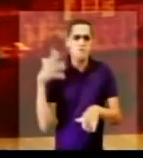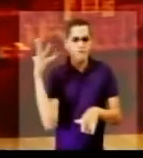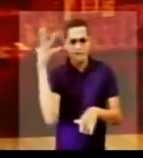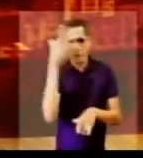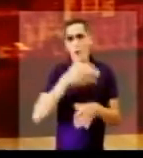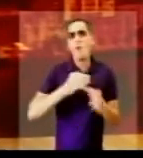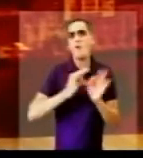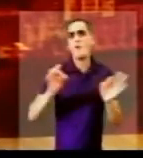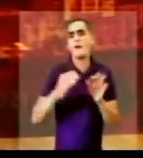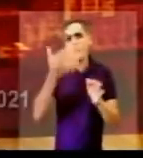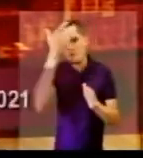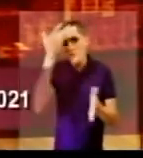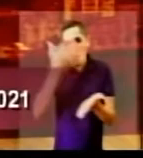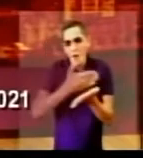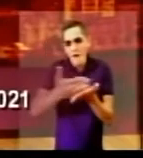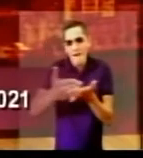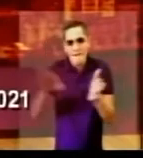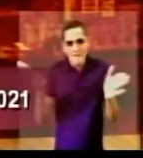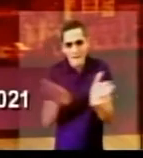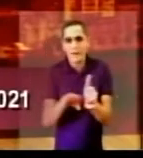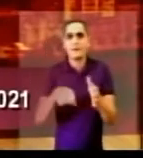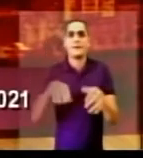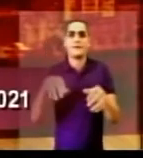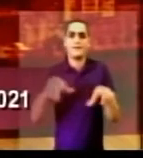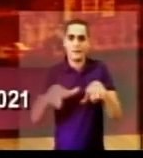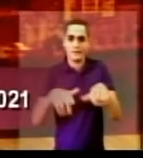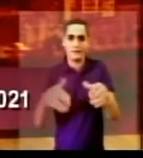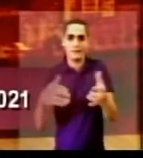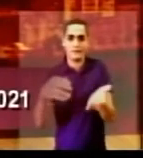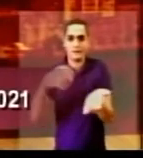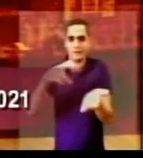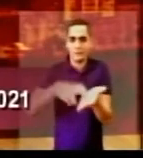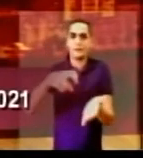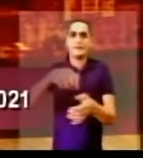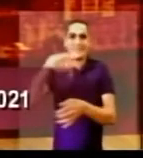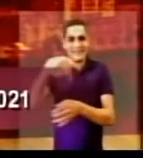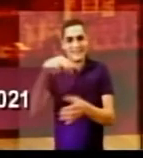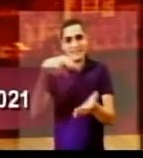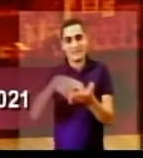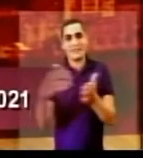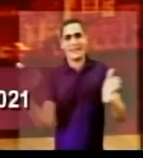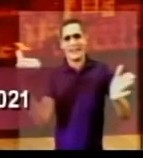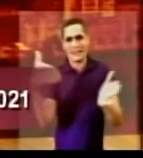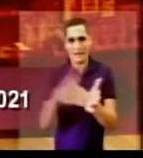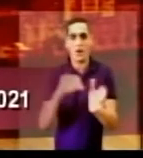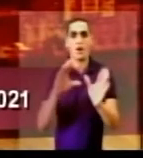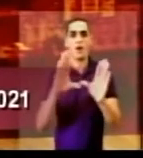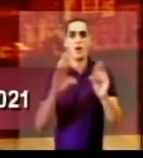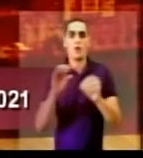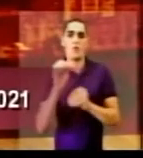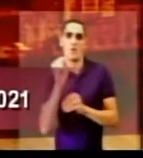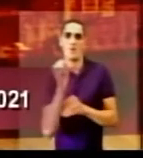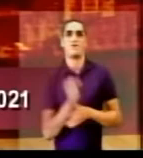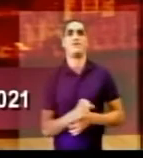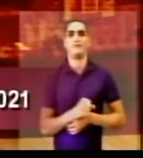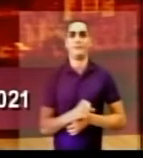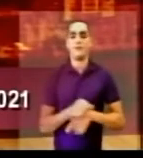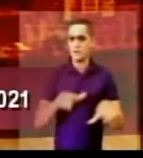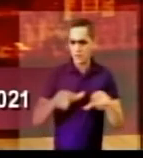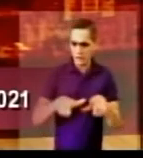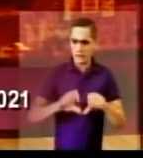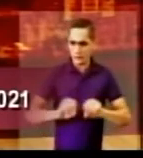horas, ficavam lá até 8 horas da noite, trabalhando, se dedicando. Eu vi uma